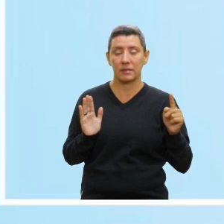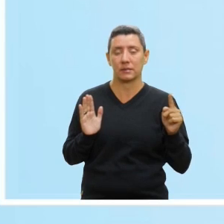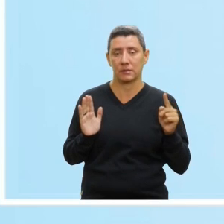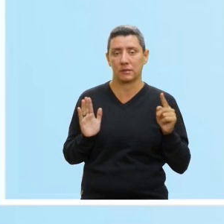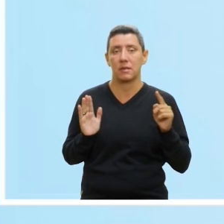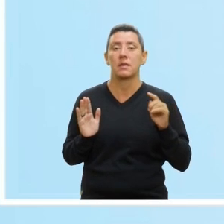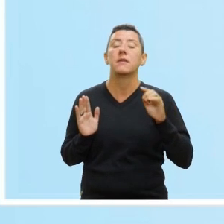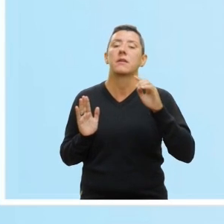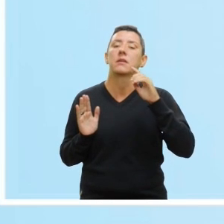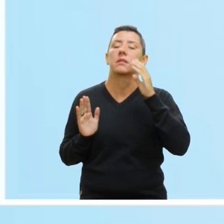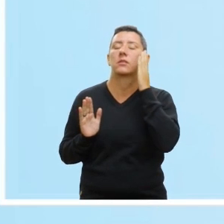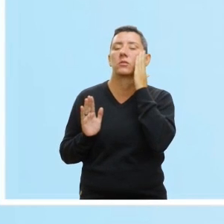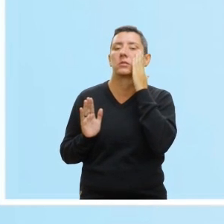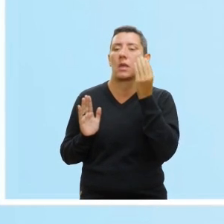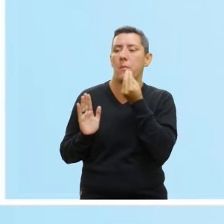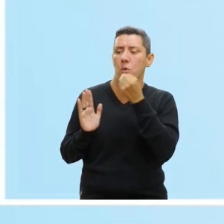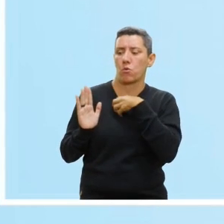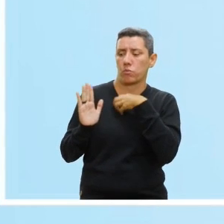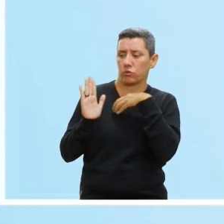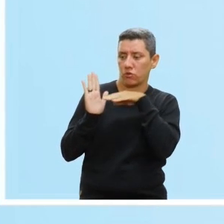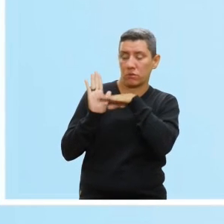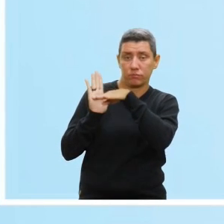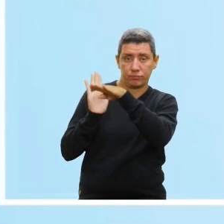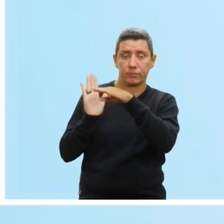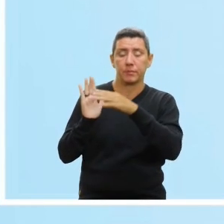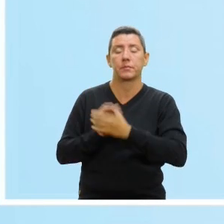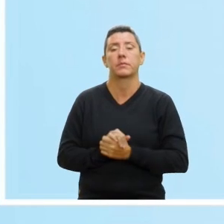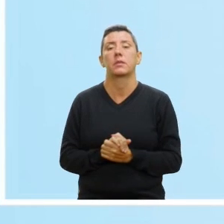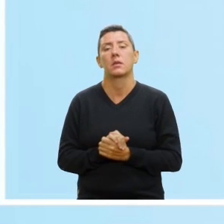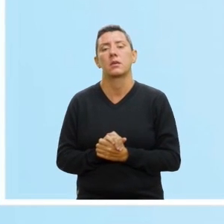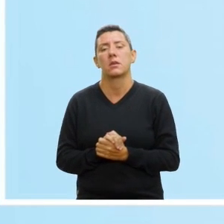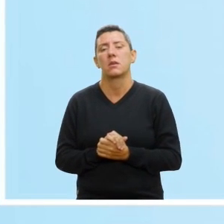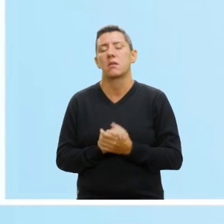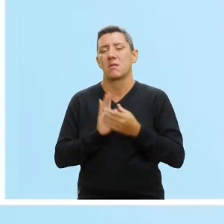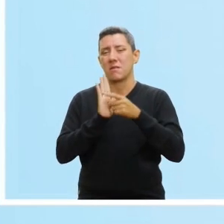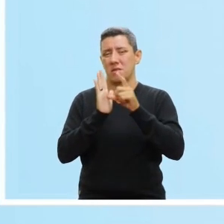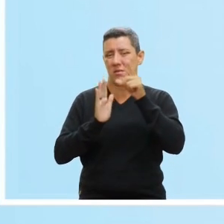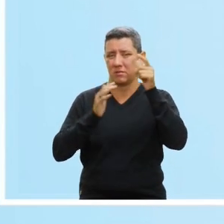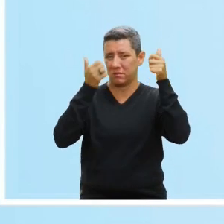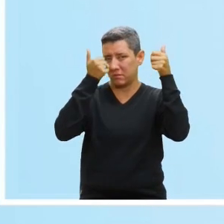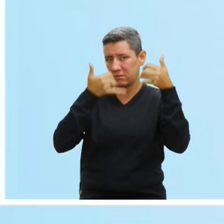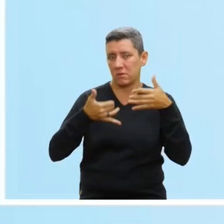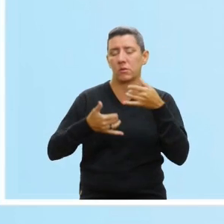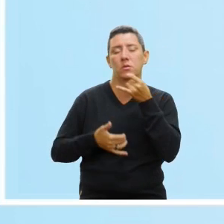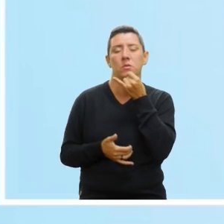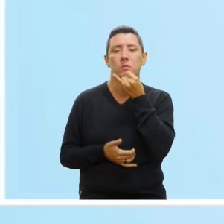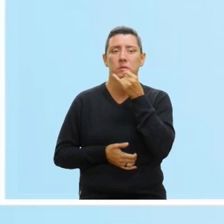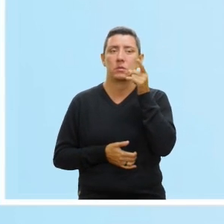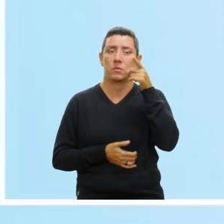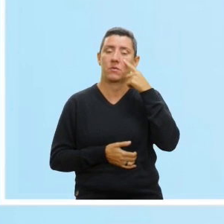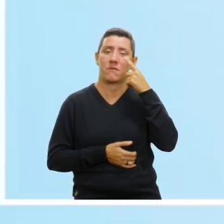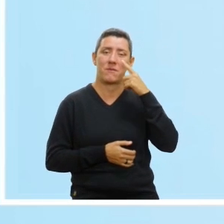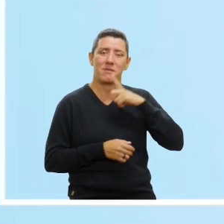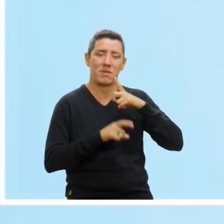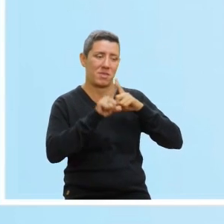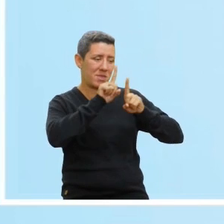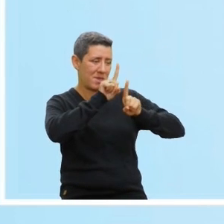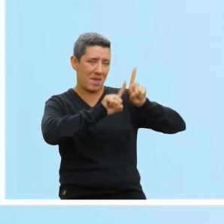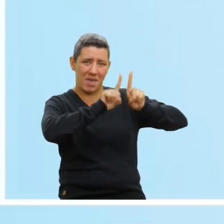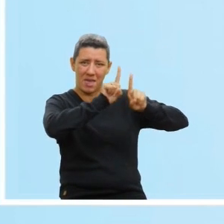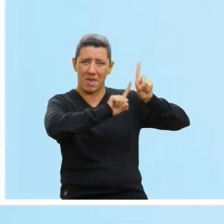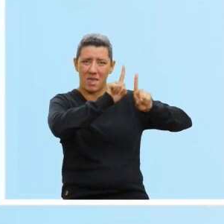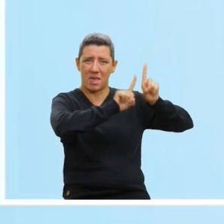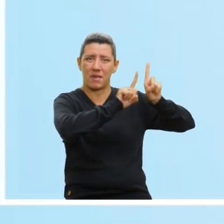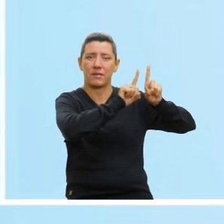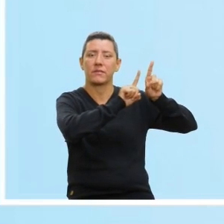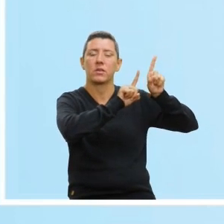onda, ele trabalha nesta frequência aqui, certo? Então, como eu comentei, então aqui do lado a gente tem esse gráfico aqui. Se a gente olhar aqui no